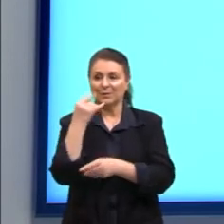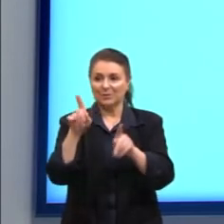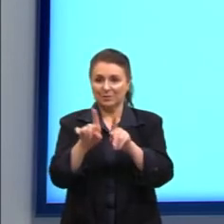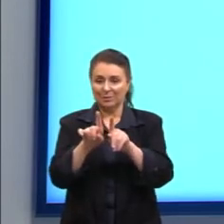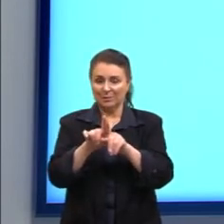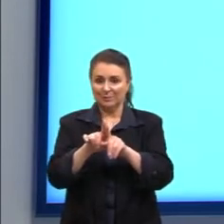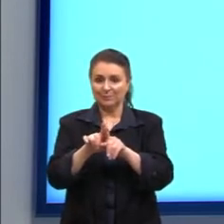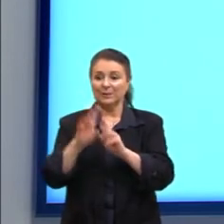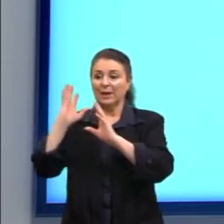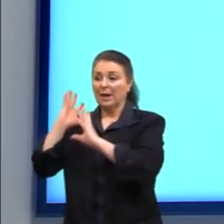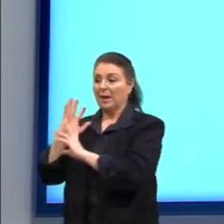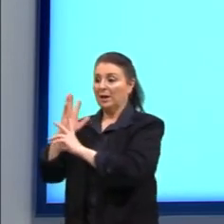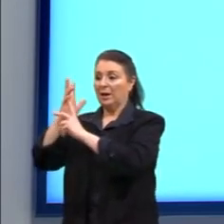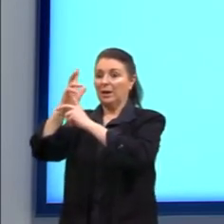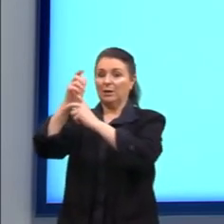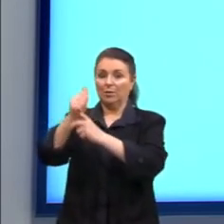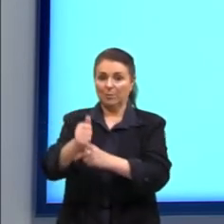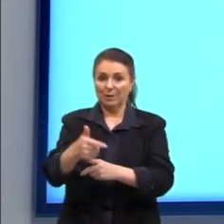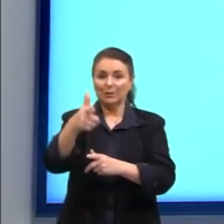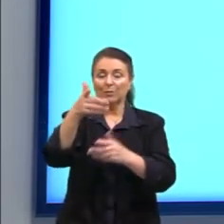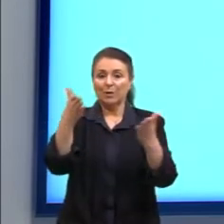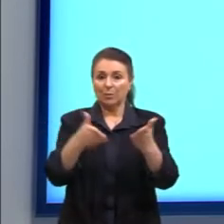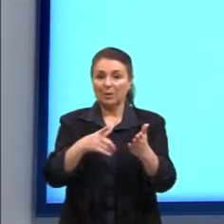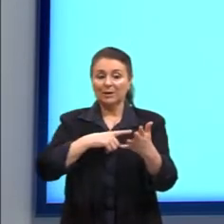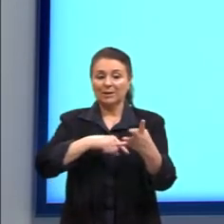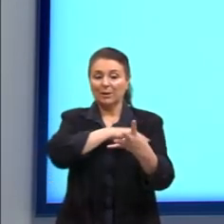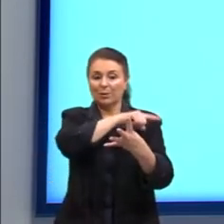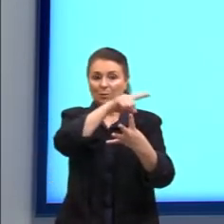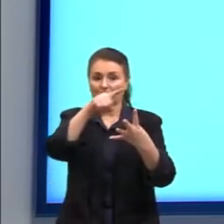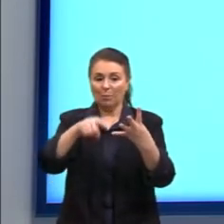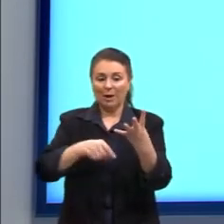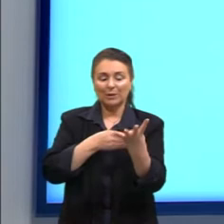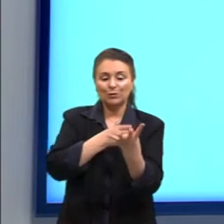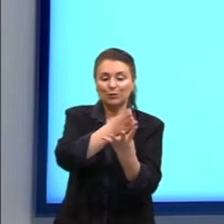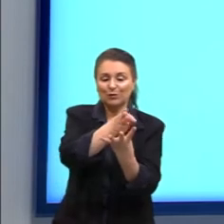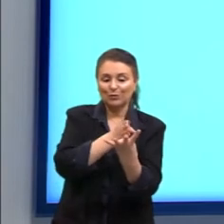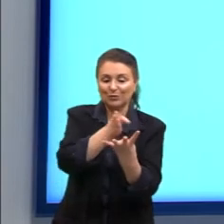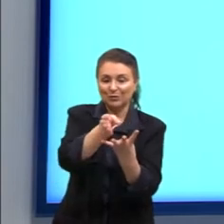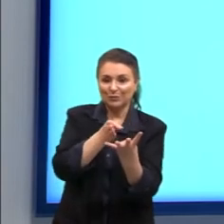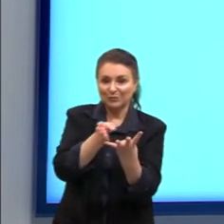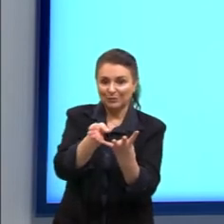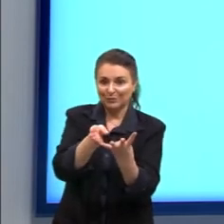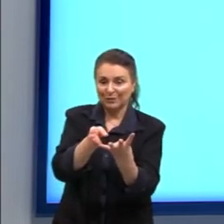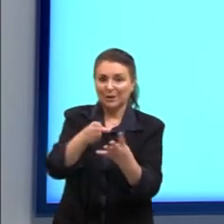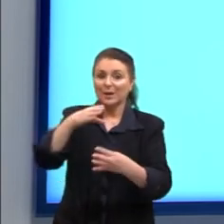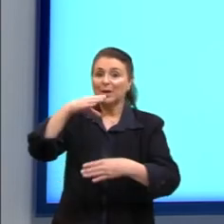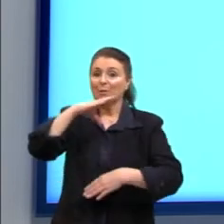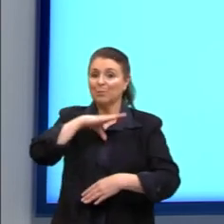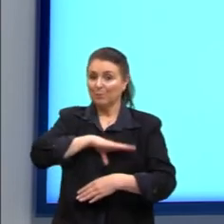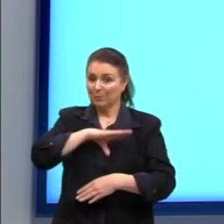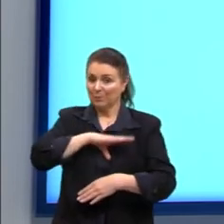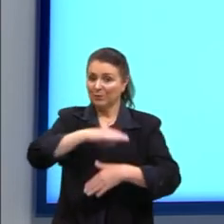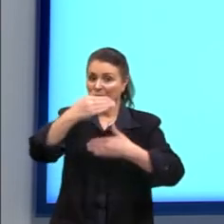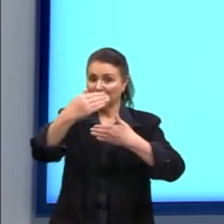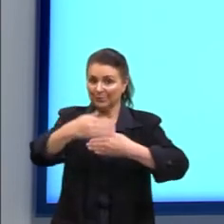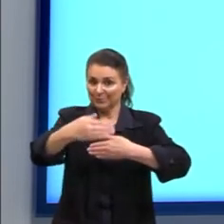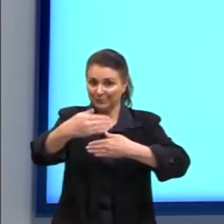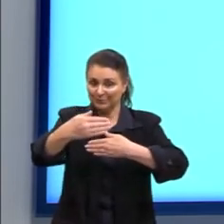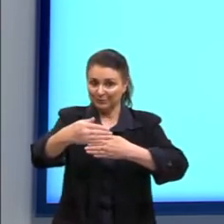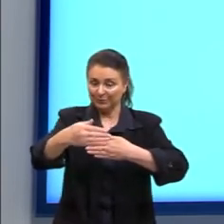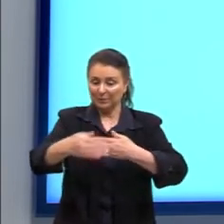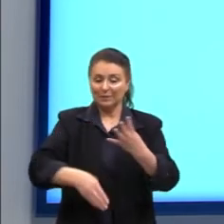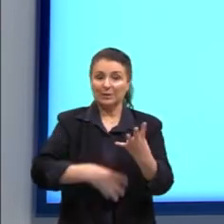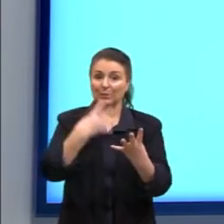eu retomo com vocês também que a gente tem quatro eixos quando a gente fala em prova de língua portuguesa, tá? Tem quatro